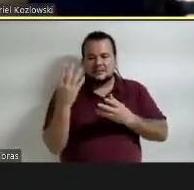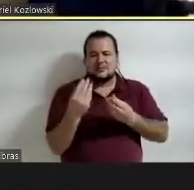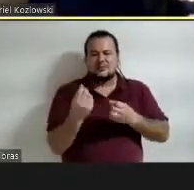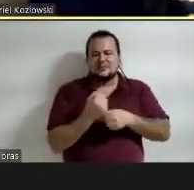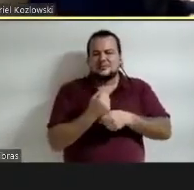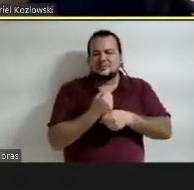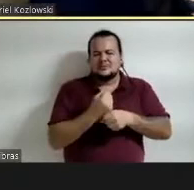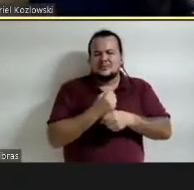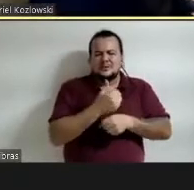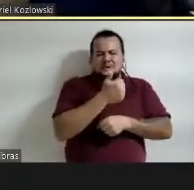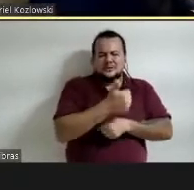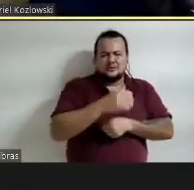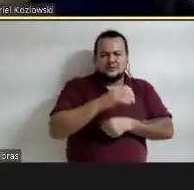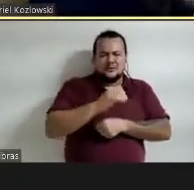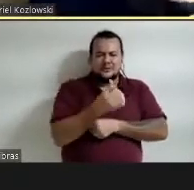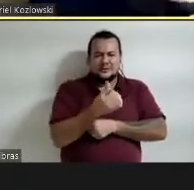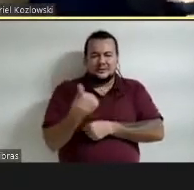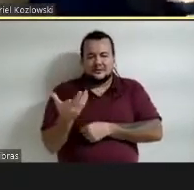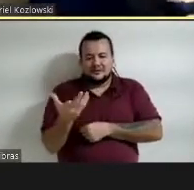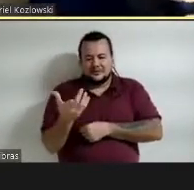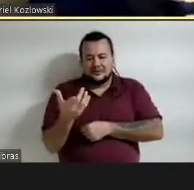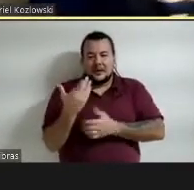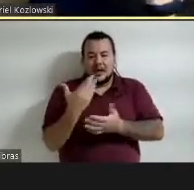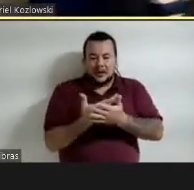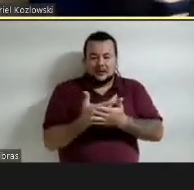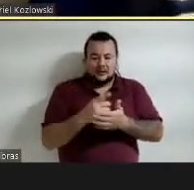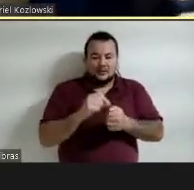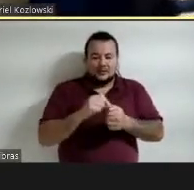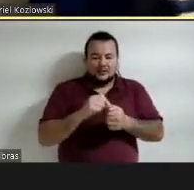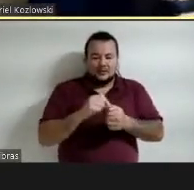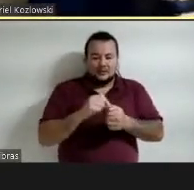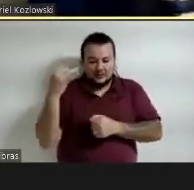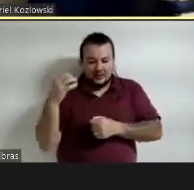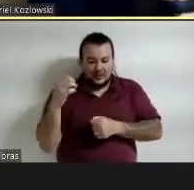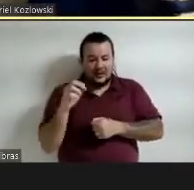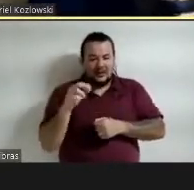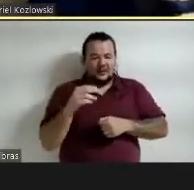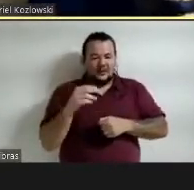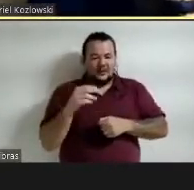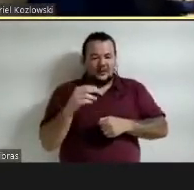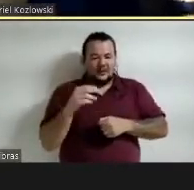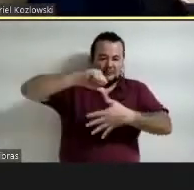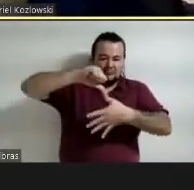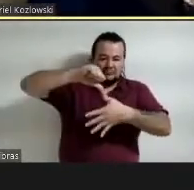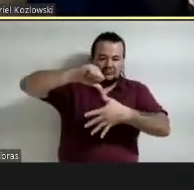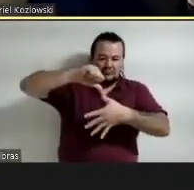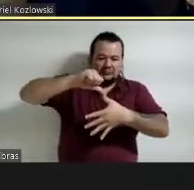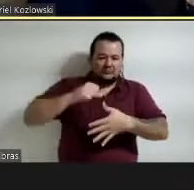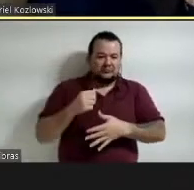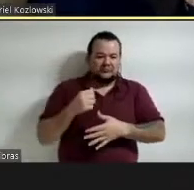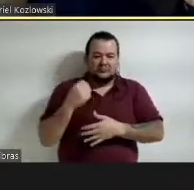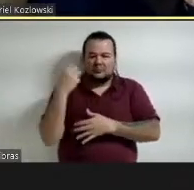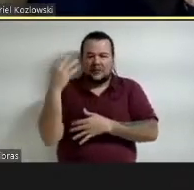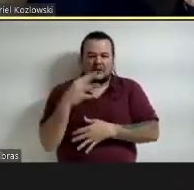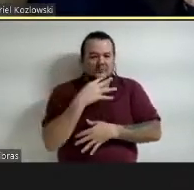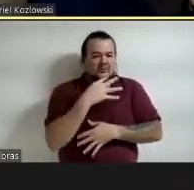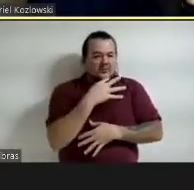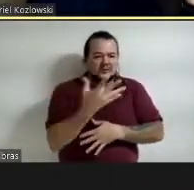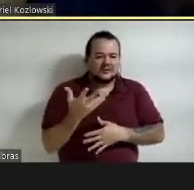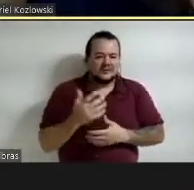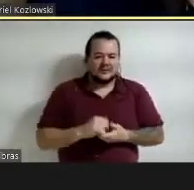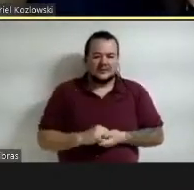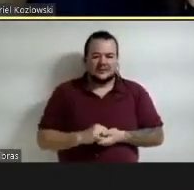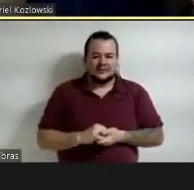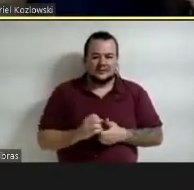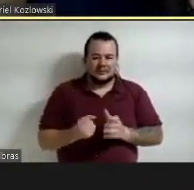1966, a escola faz incursões através do continente sul-americano, ou seja, para